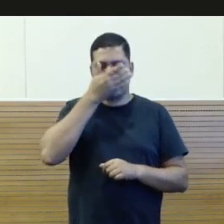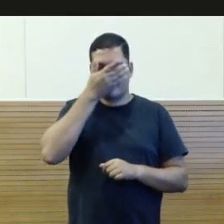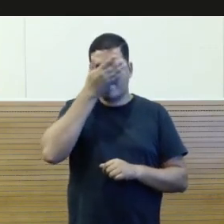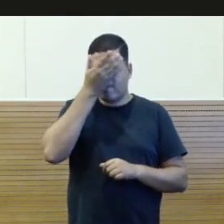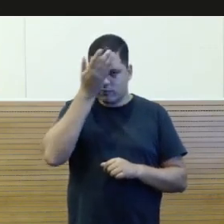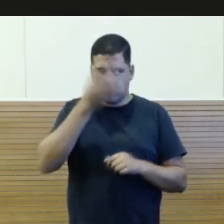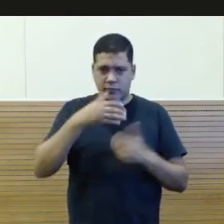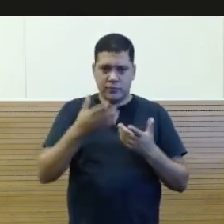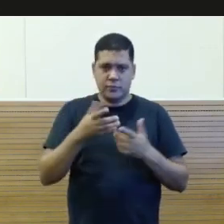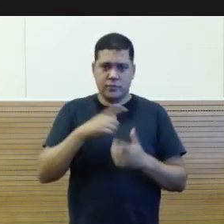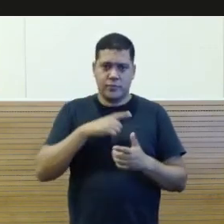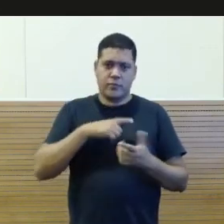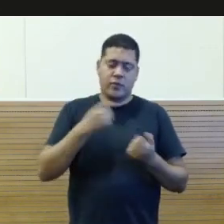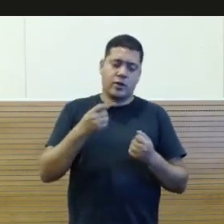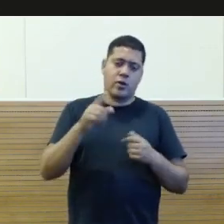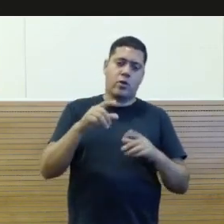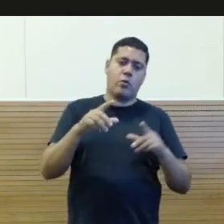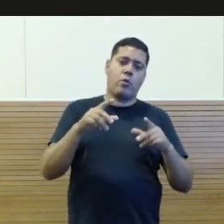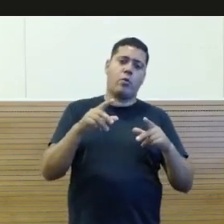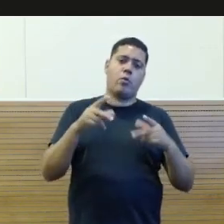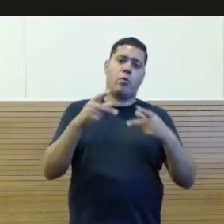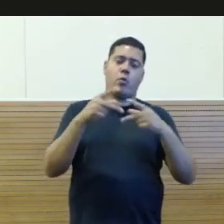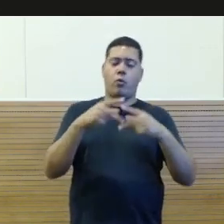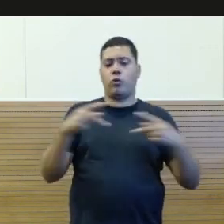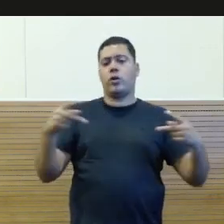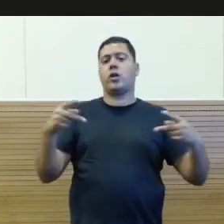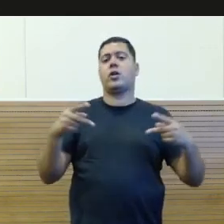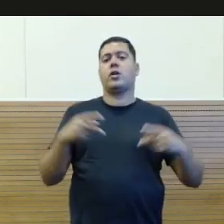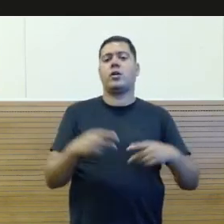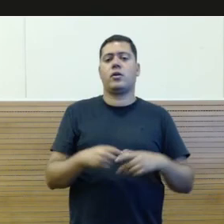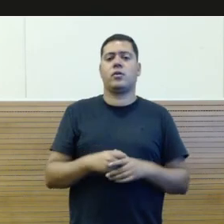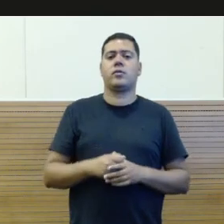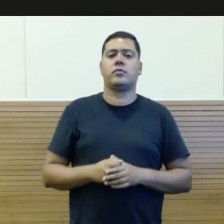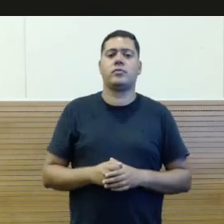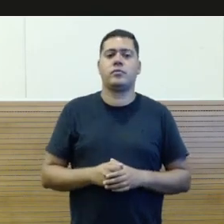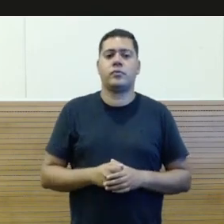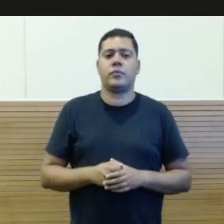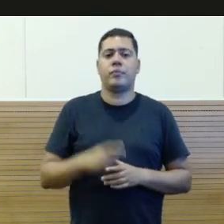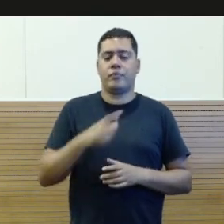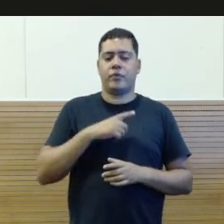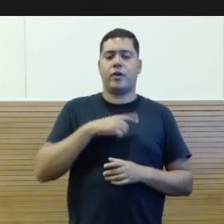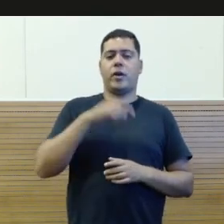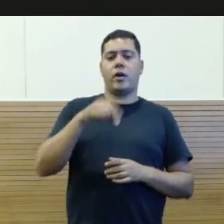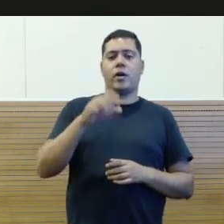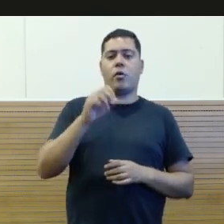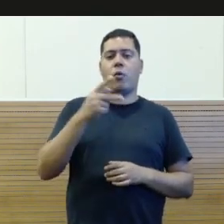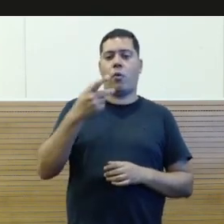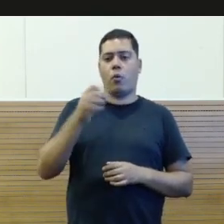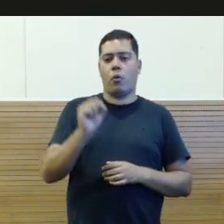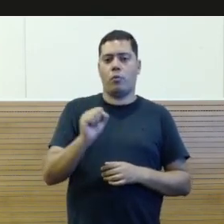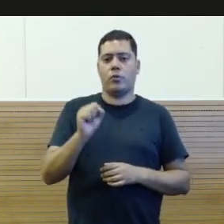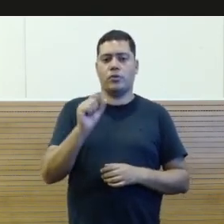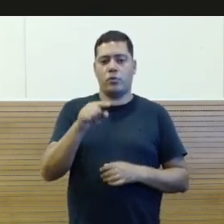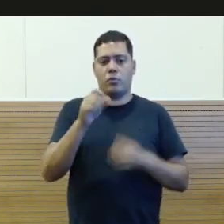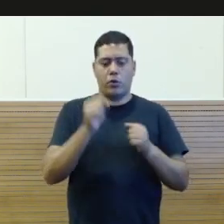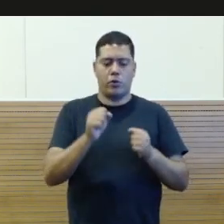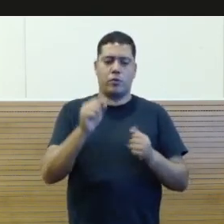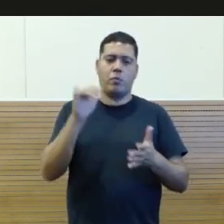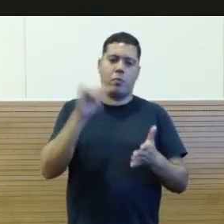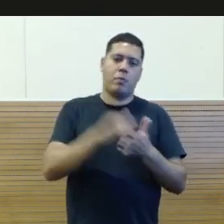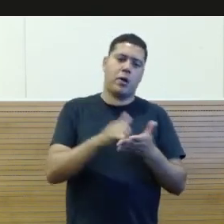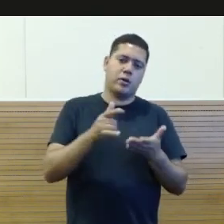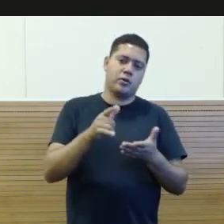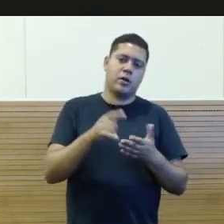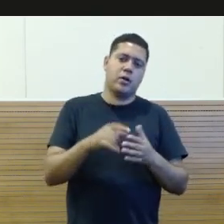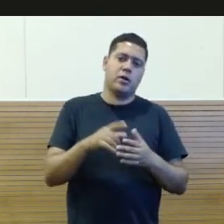passo o link para o site da nutrição. Na página da OPA você pode baixar essa publicação, que